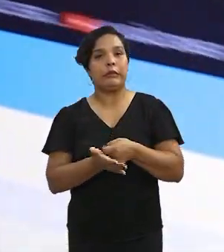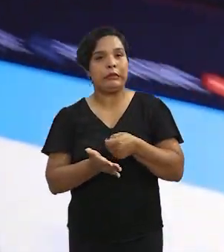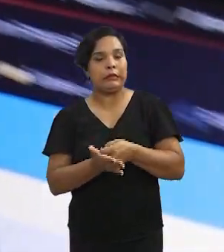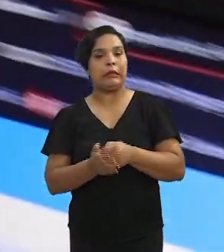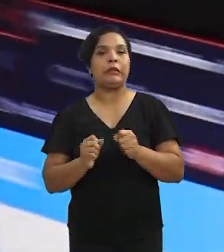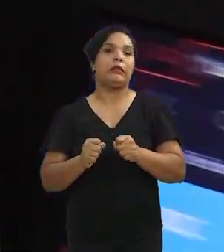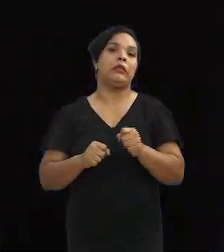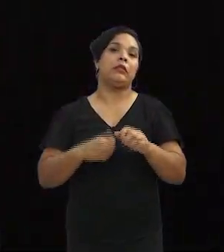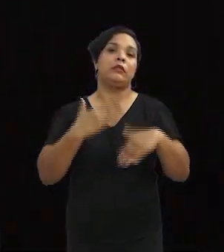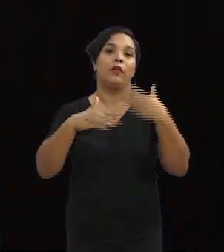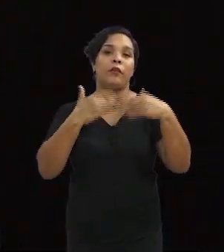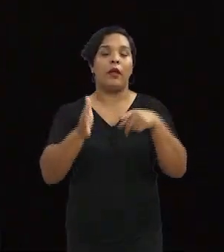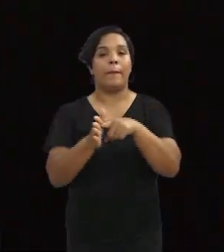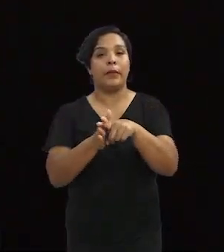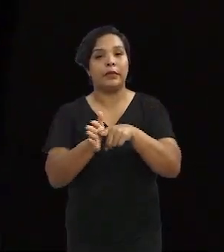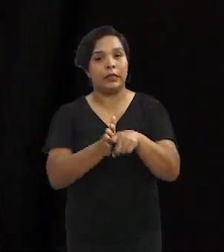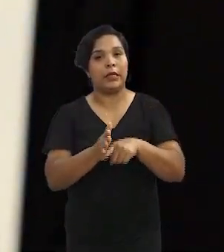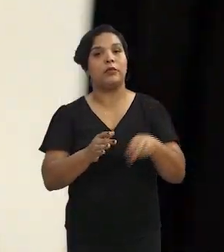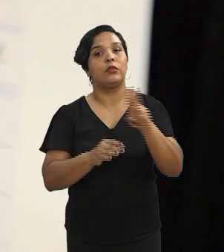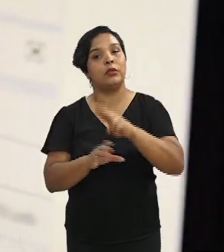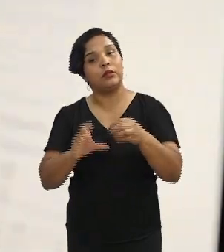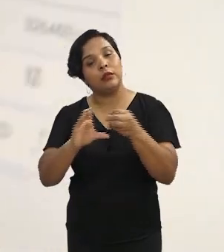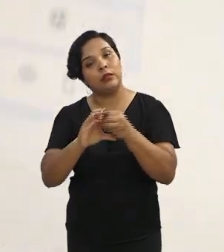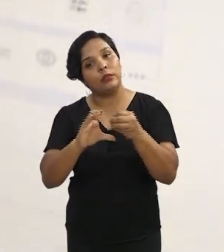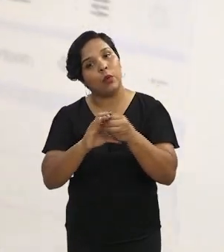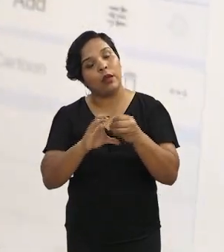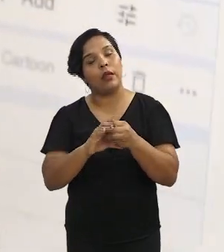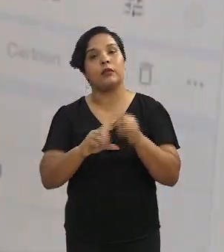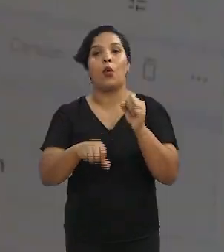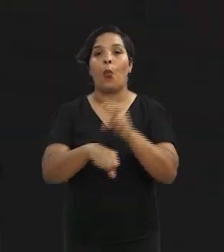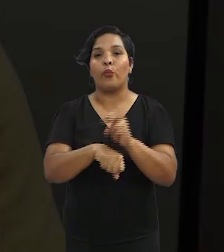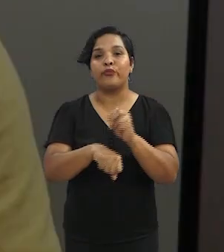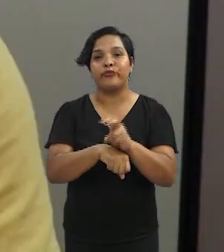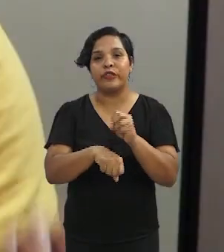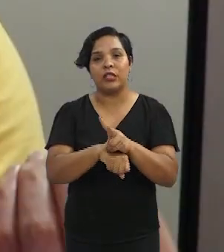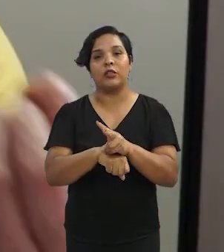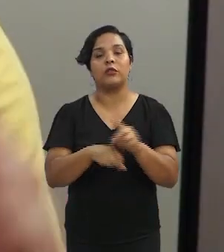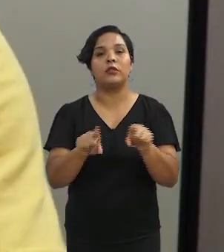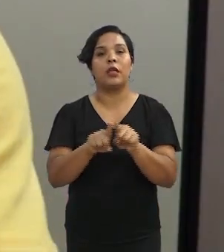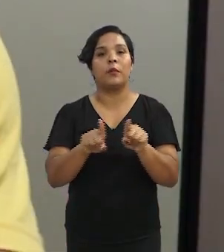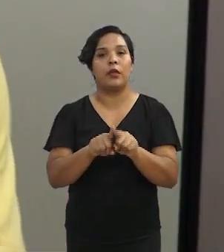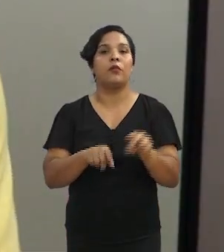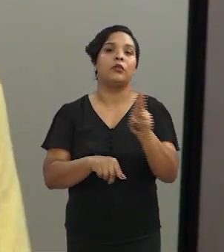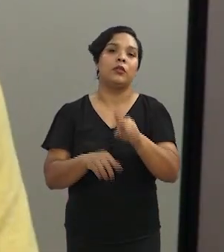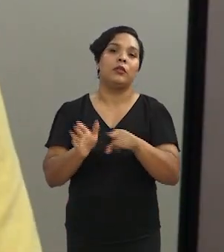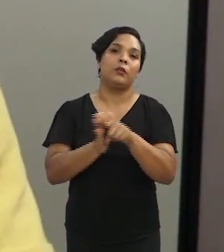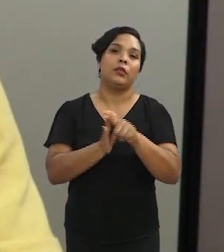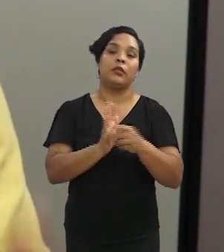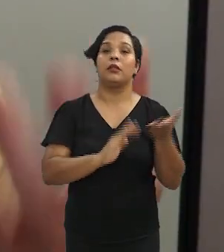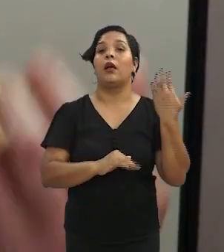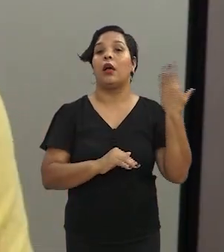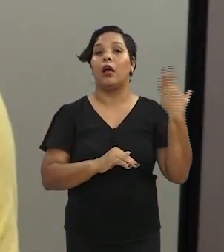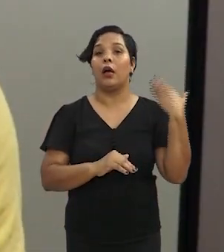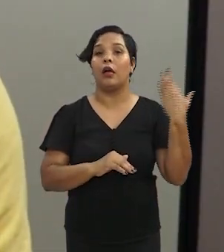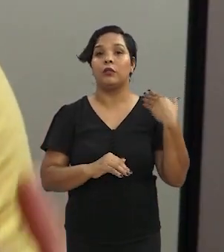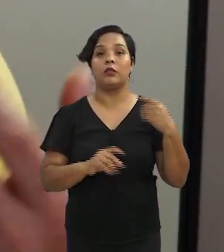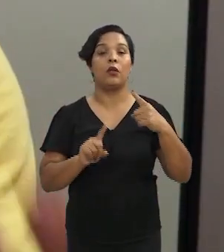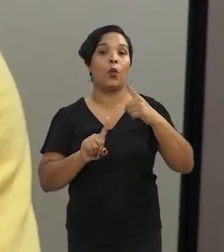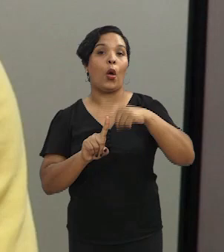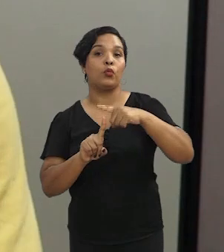Brasil, desenvolver uma pesquisa com isso, utilizando essas moléculas. Um vírus, como utilizamos em pesquisas